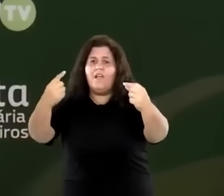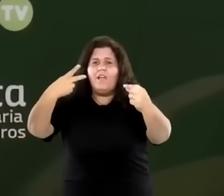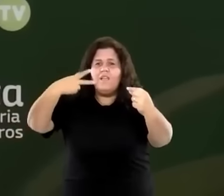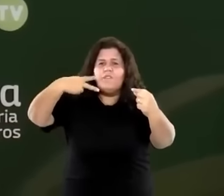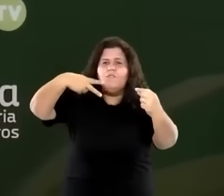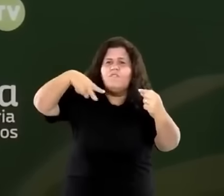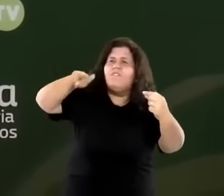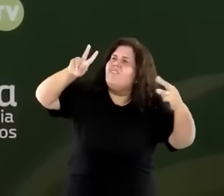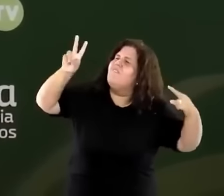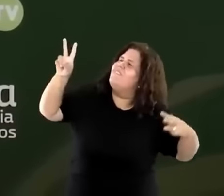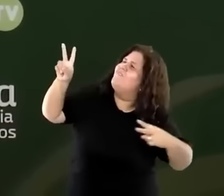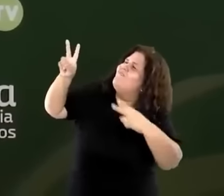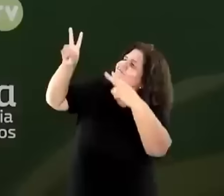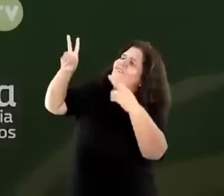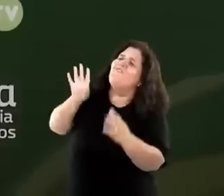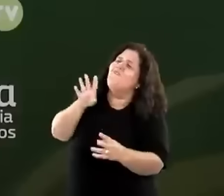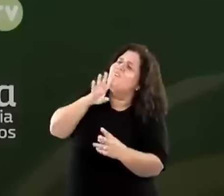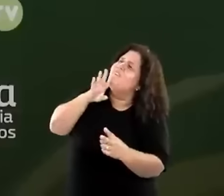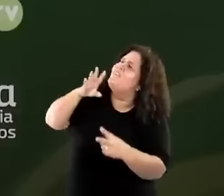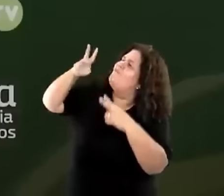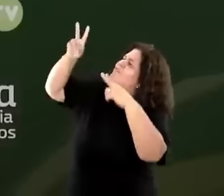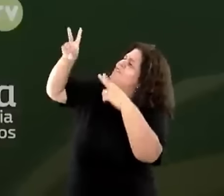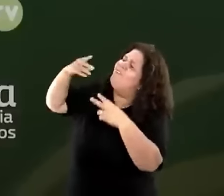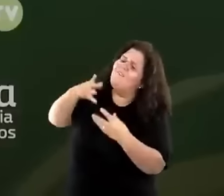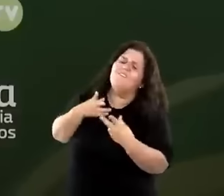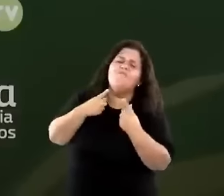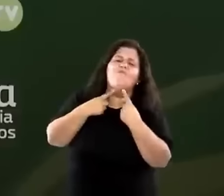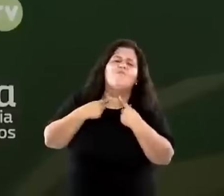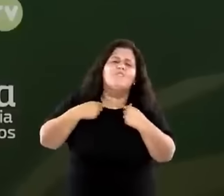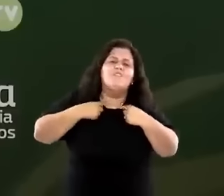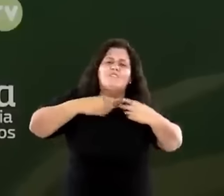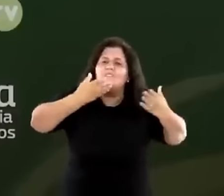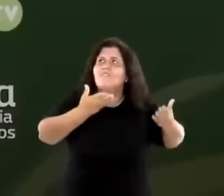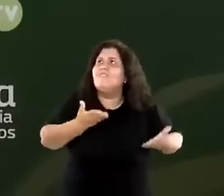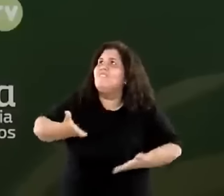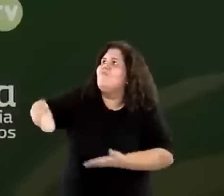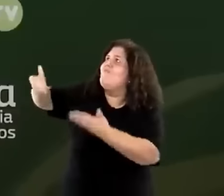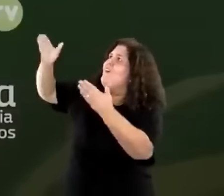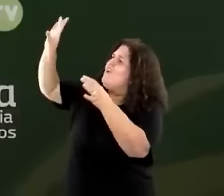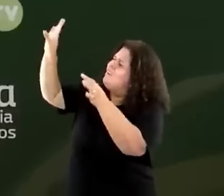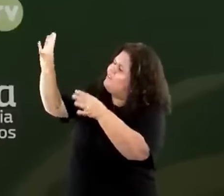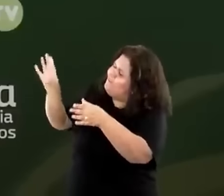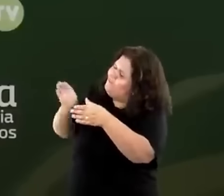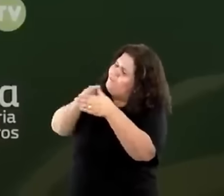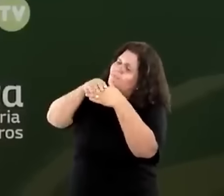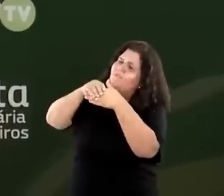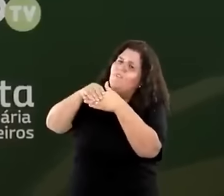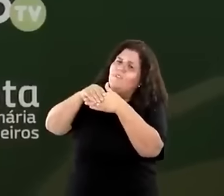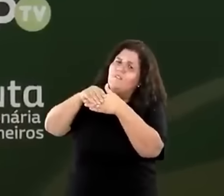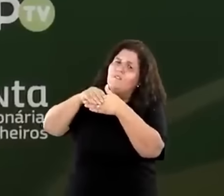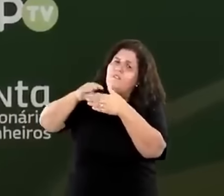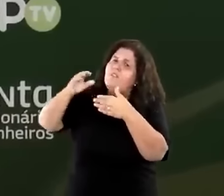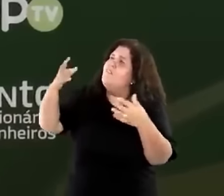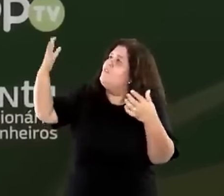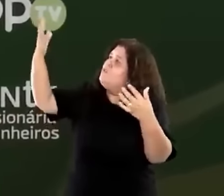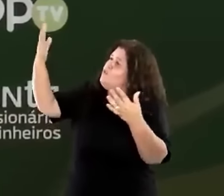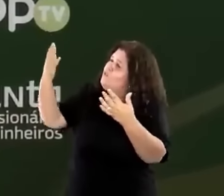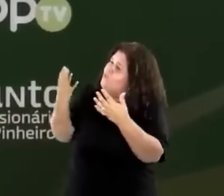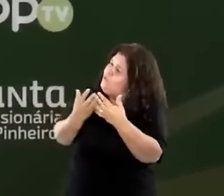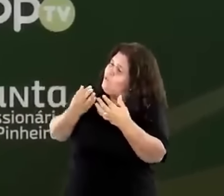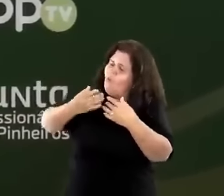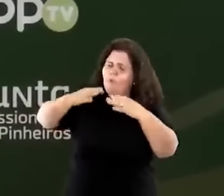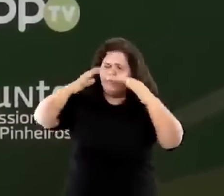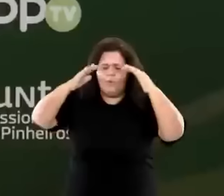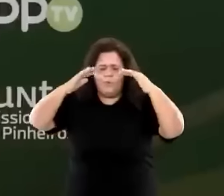se deleitar nele você vai conhecer a ele você vai fazer a vontade dele você vai deliberadamente exultar se nele